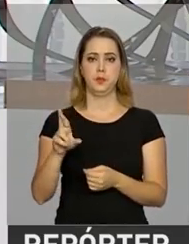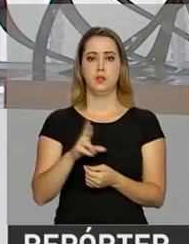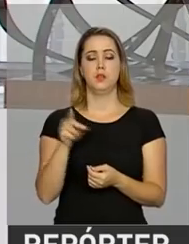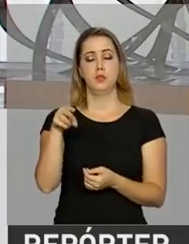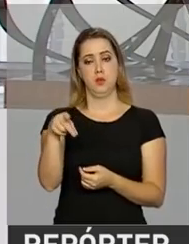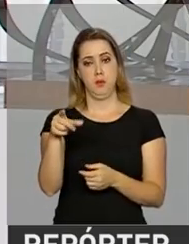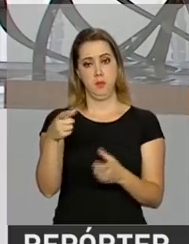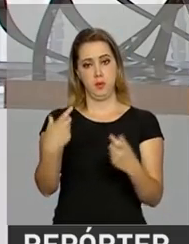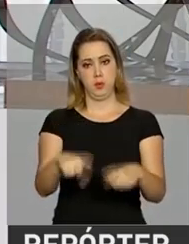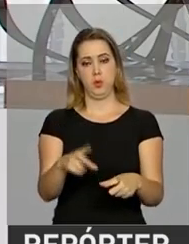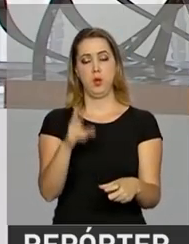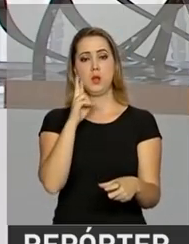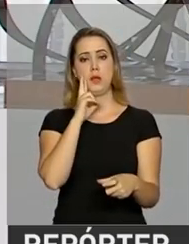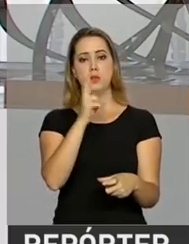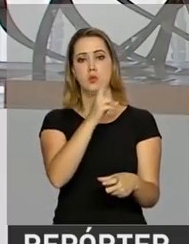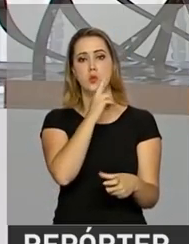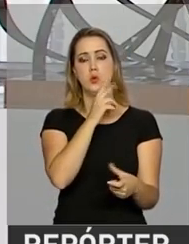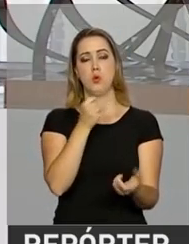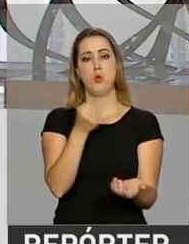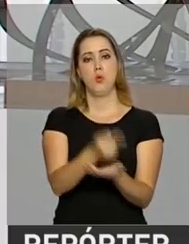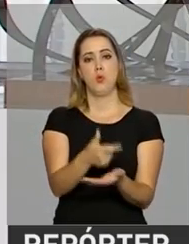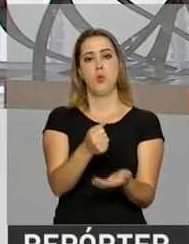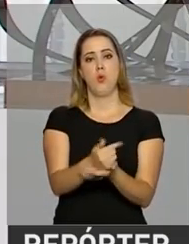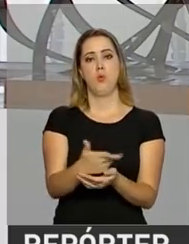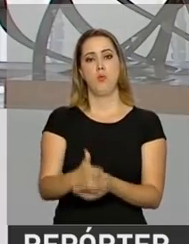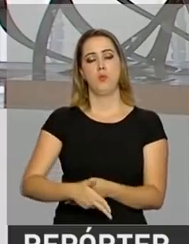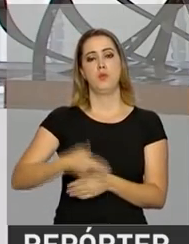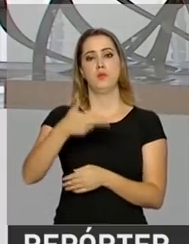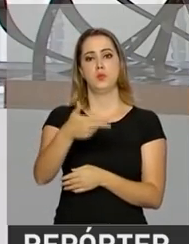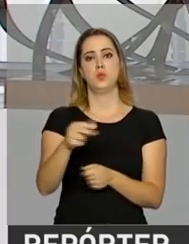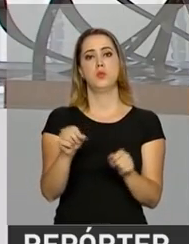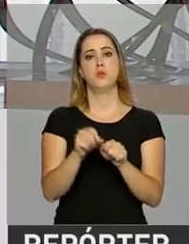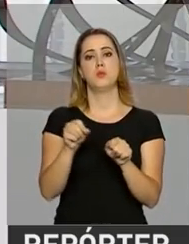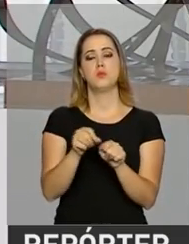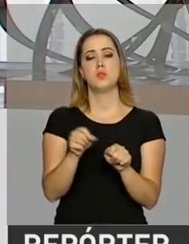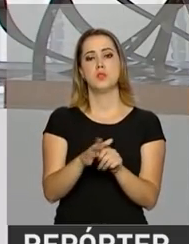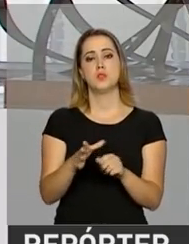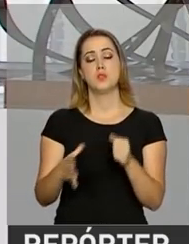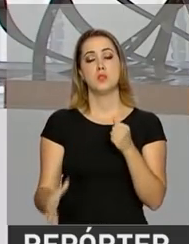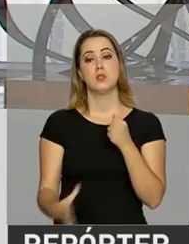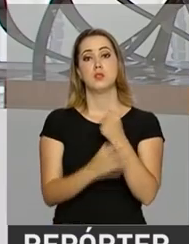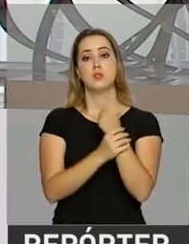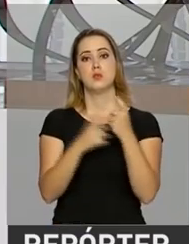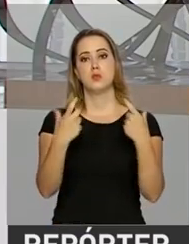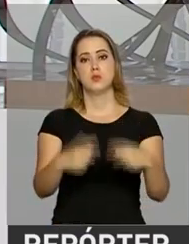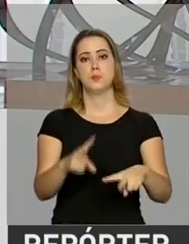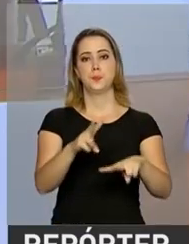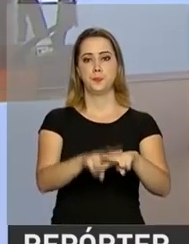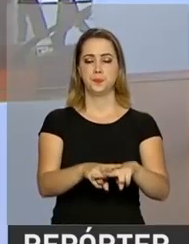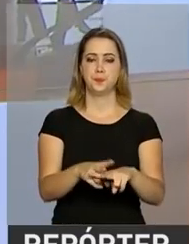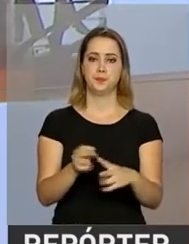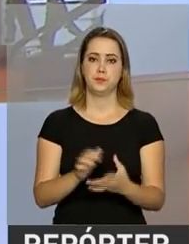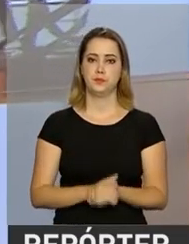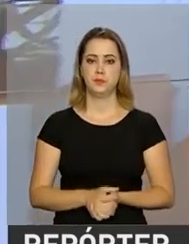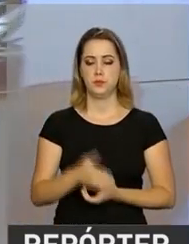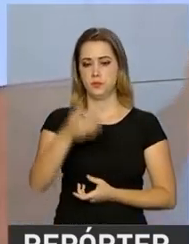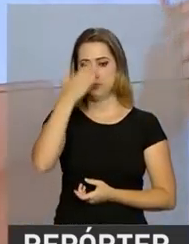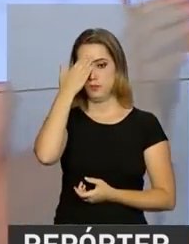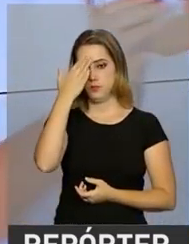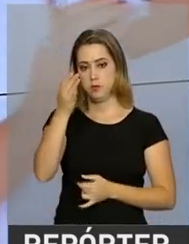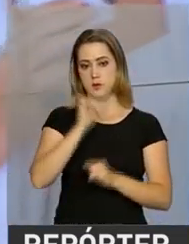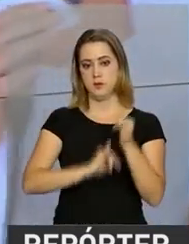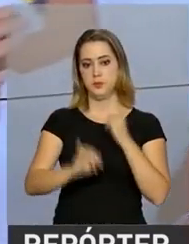Roraima para a compra de armas e equipamentos para fazer a segurança dos presídios Roberto Obrigado Luana por